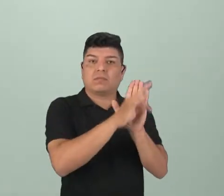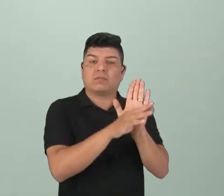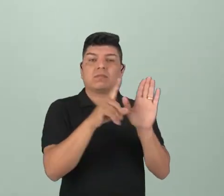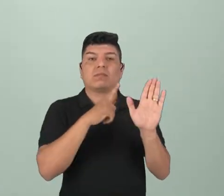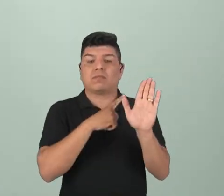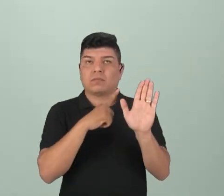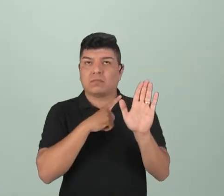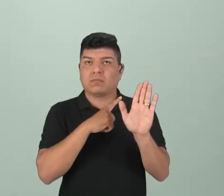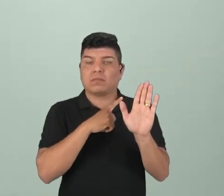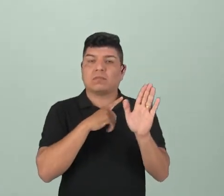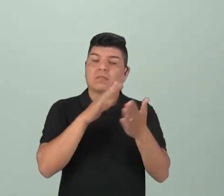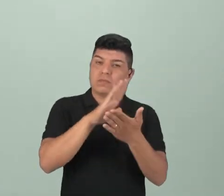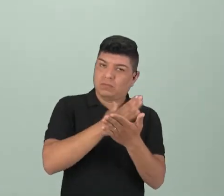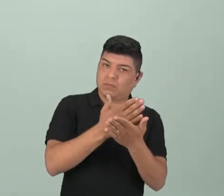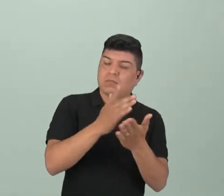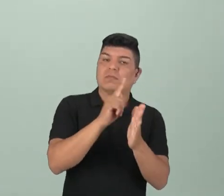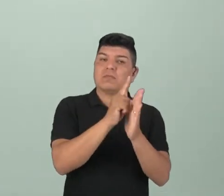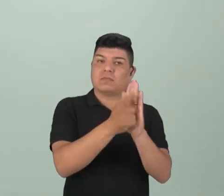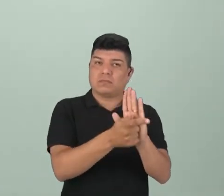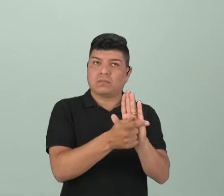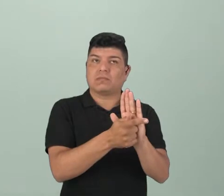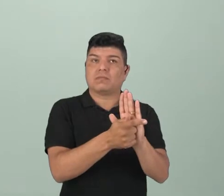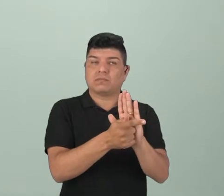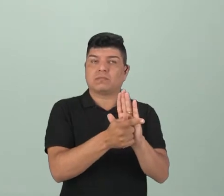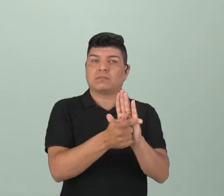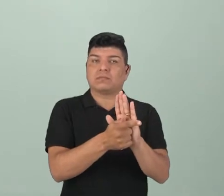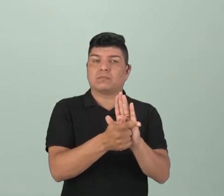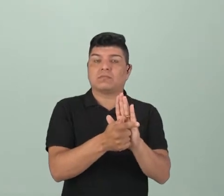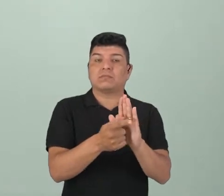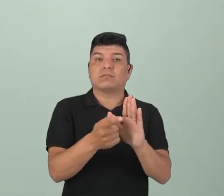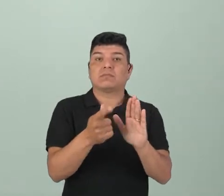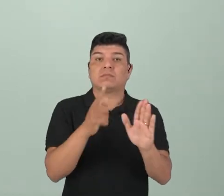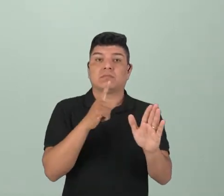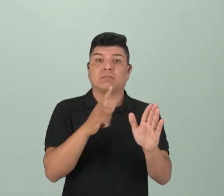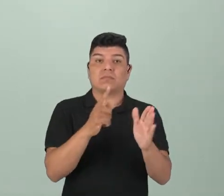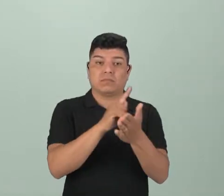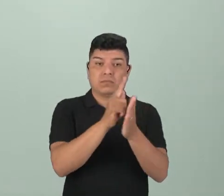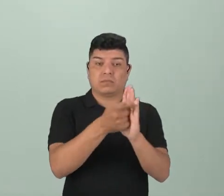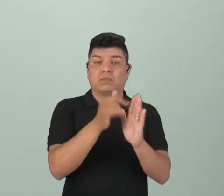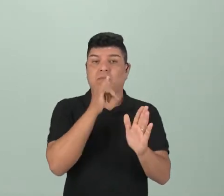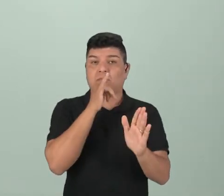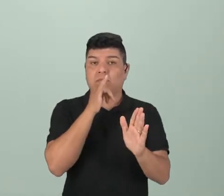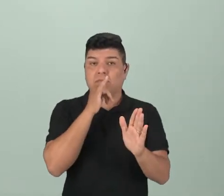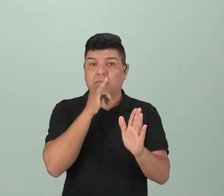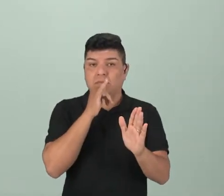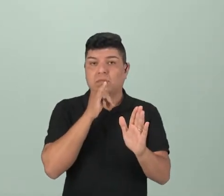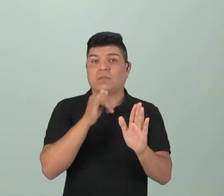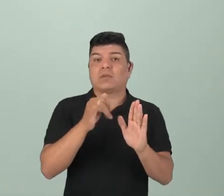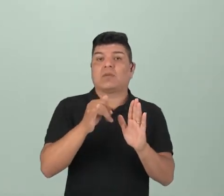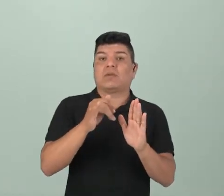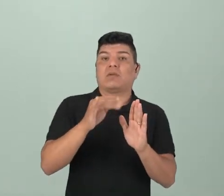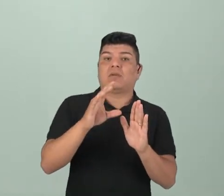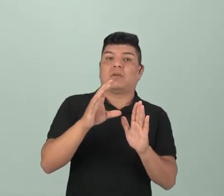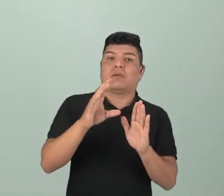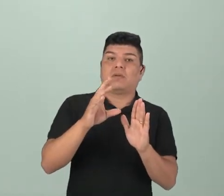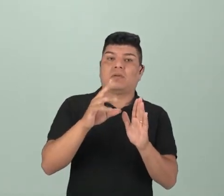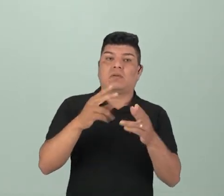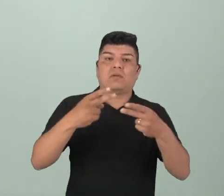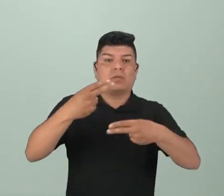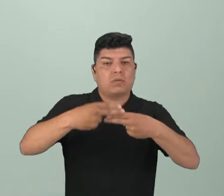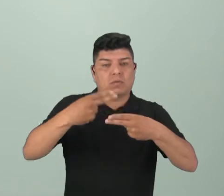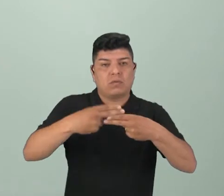nós temos alguns gêneros, né? E dentro desses gêneros, como por exemplo, conto,